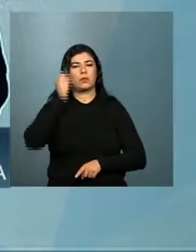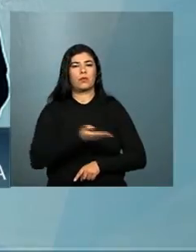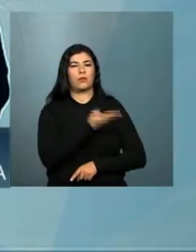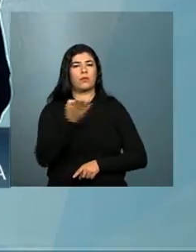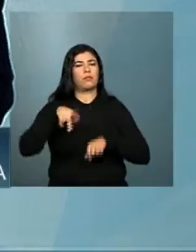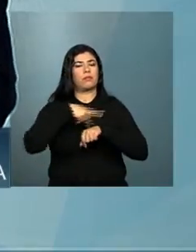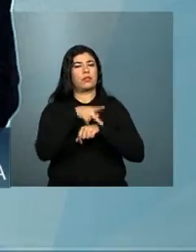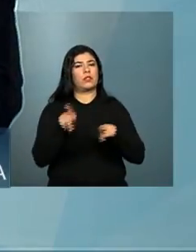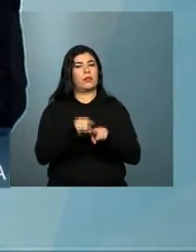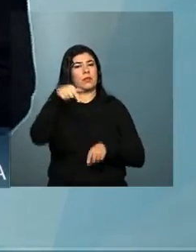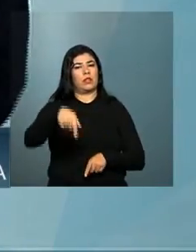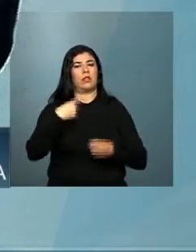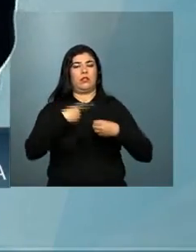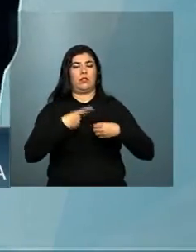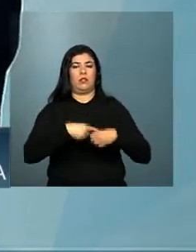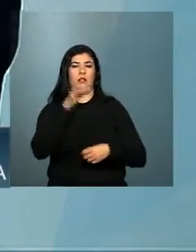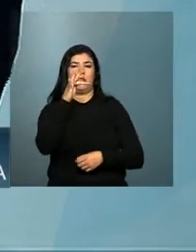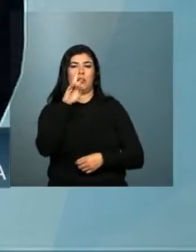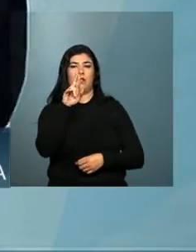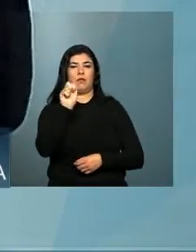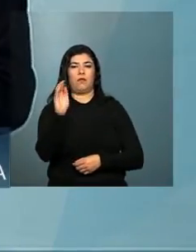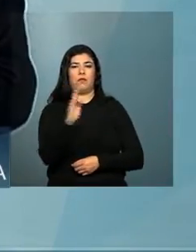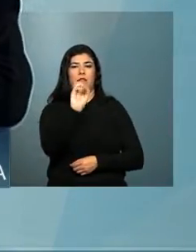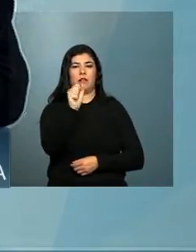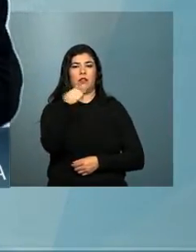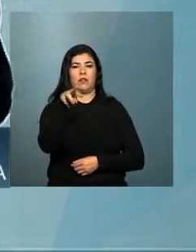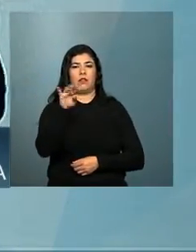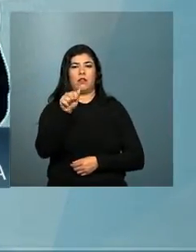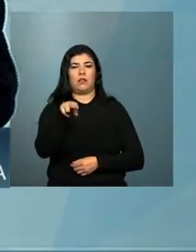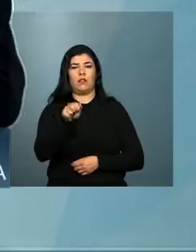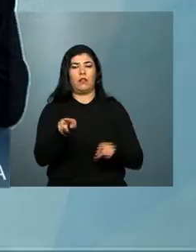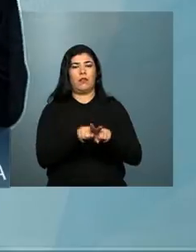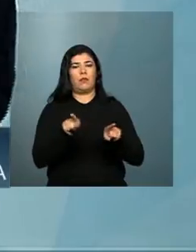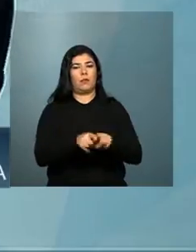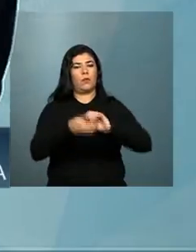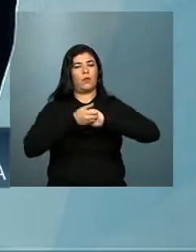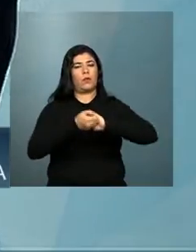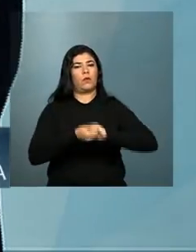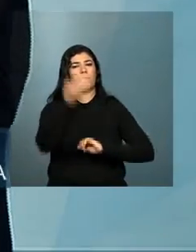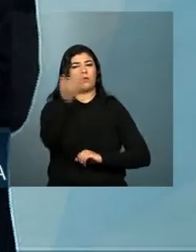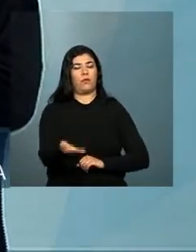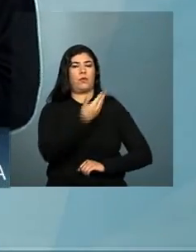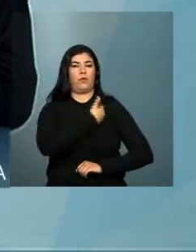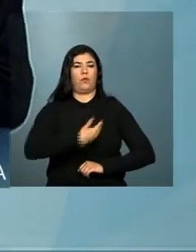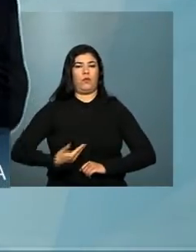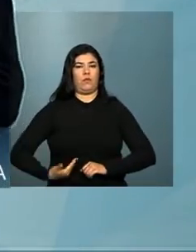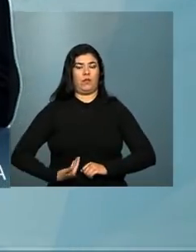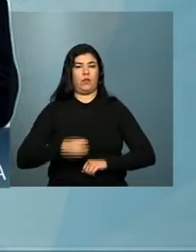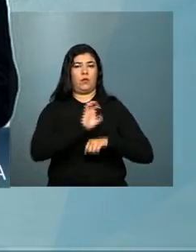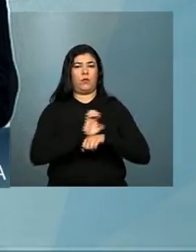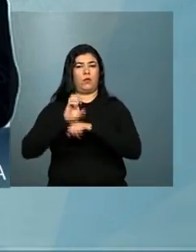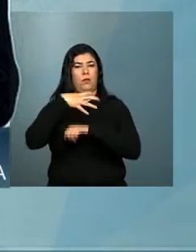para a cidade de Feira de Santana. Quero cumprimentar o senhor governador do estado, Rui